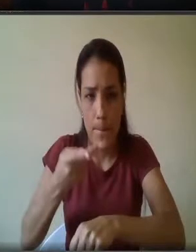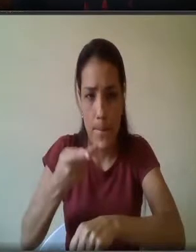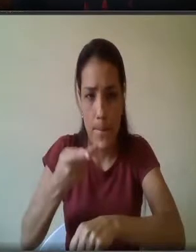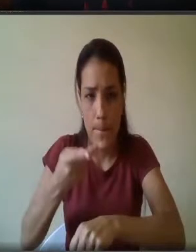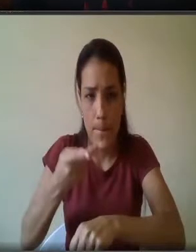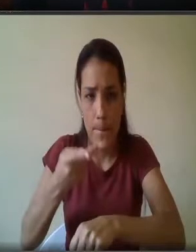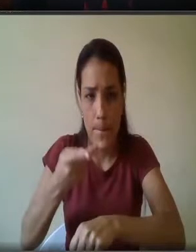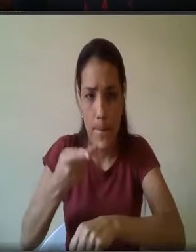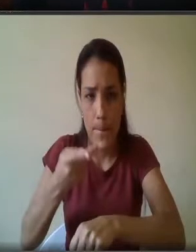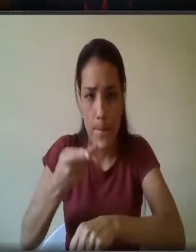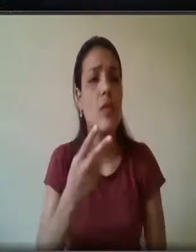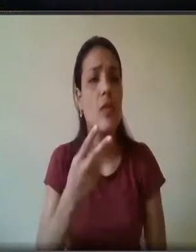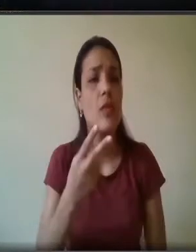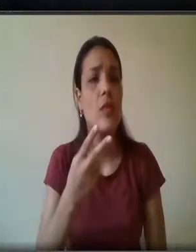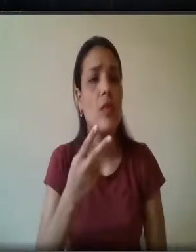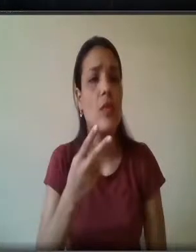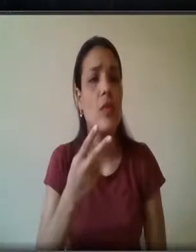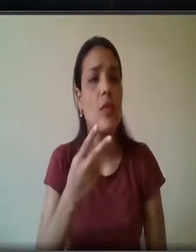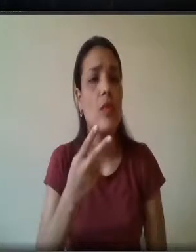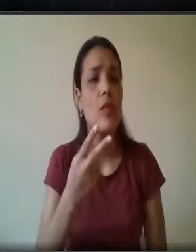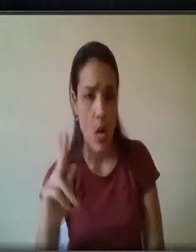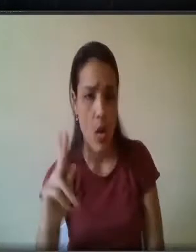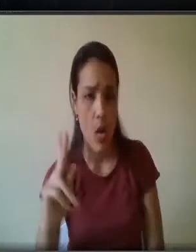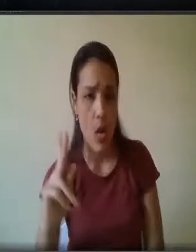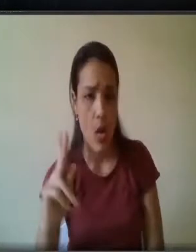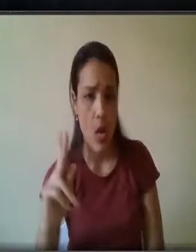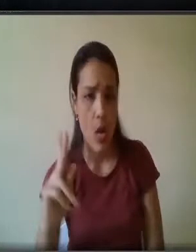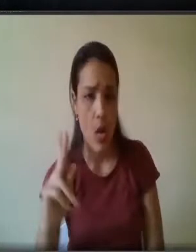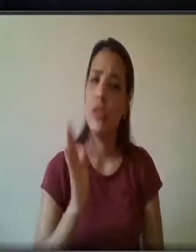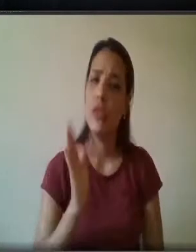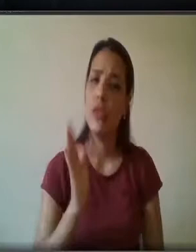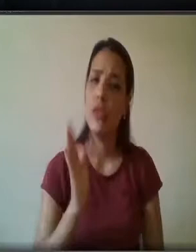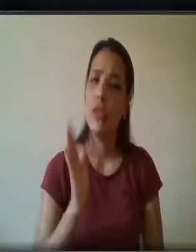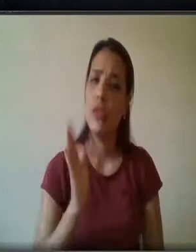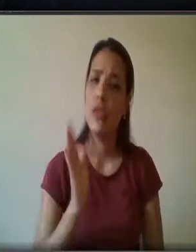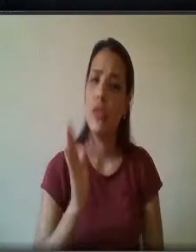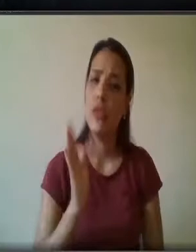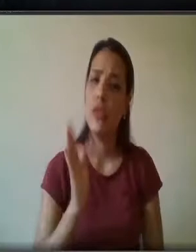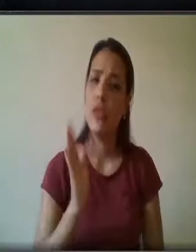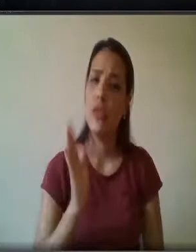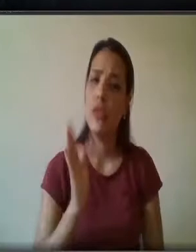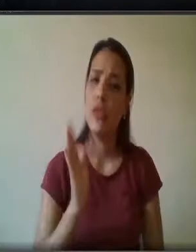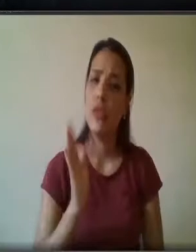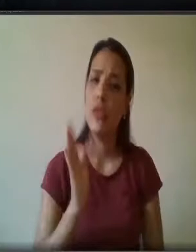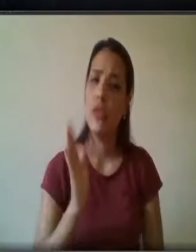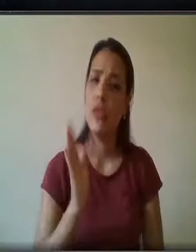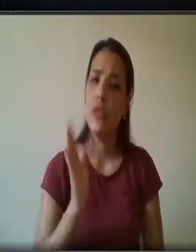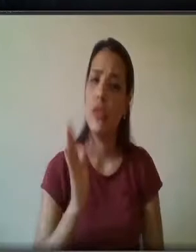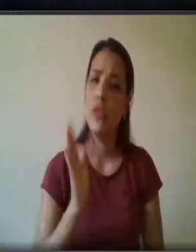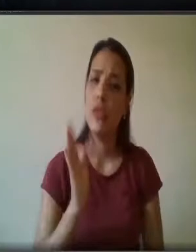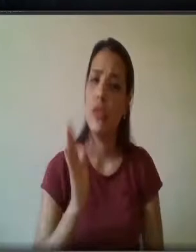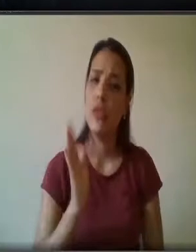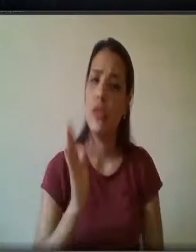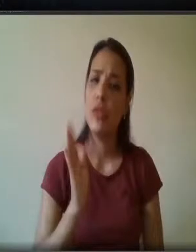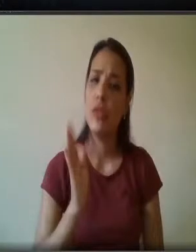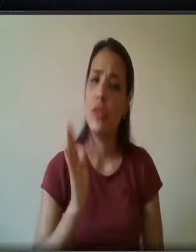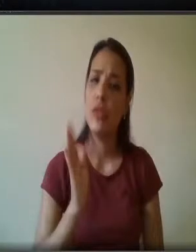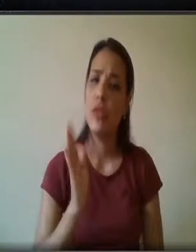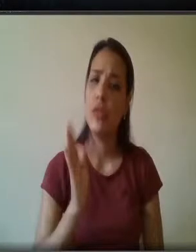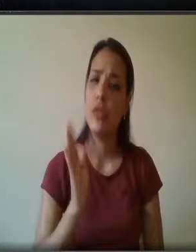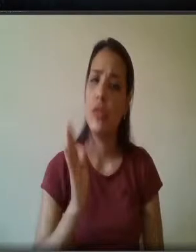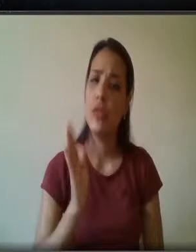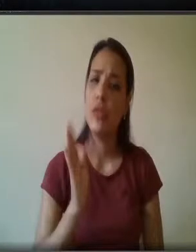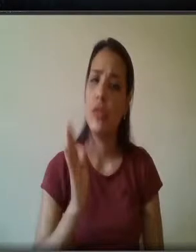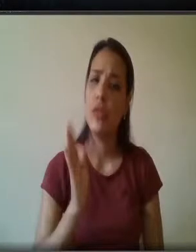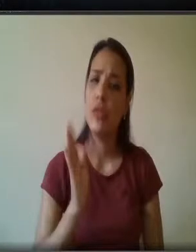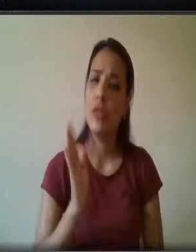e aí a gente vai ter as outras eras, né? Paleozoico, Mesozoico, Cenozoico.